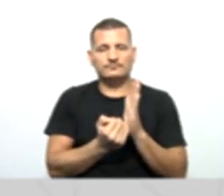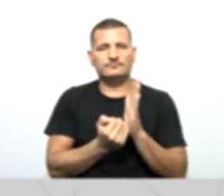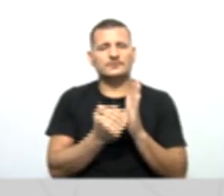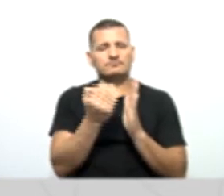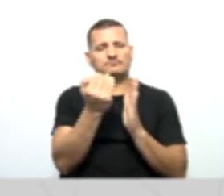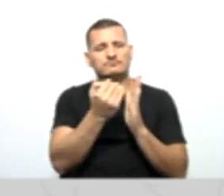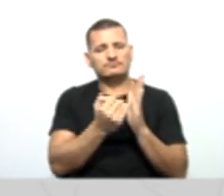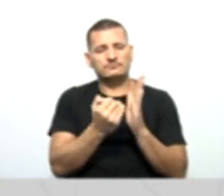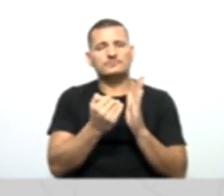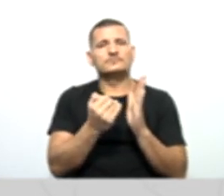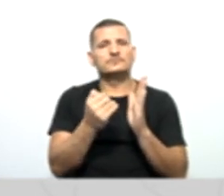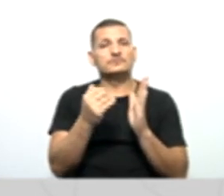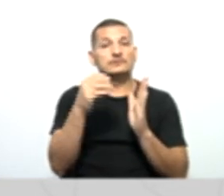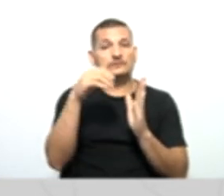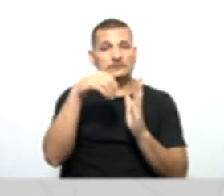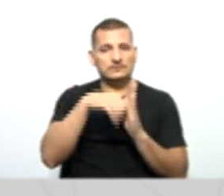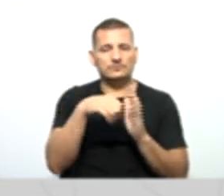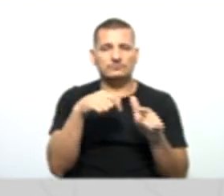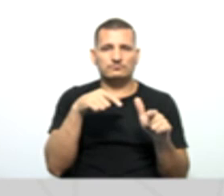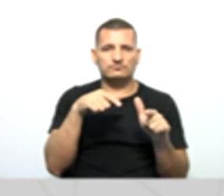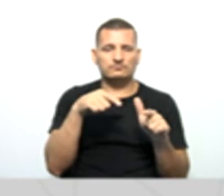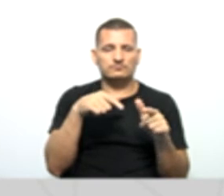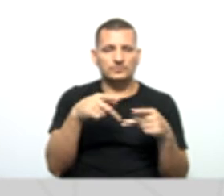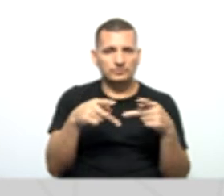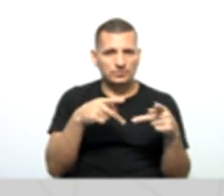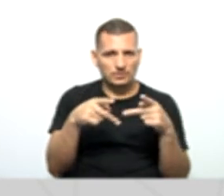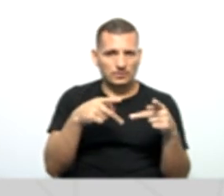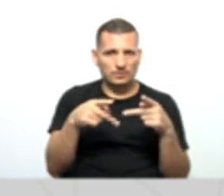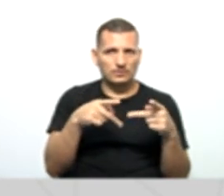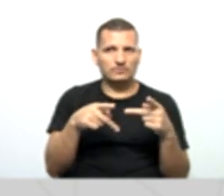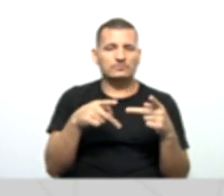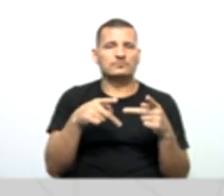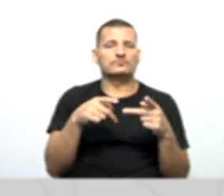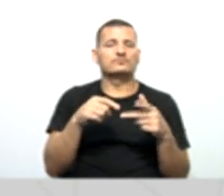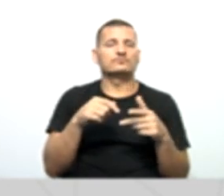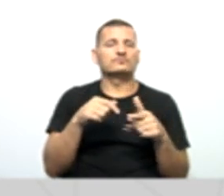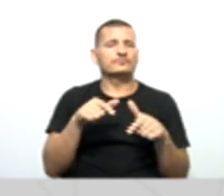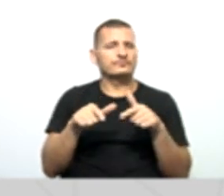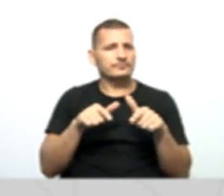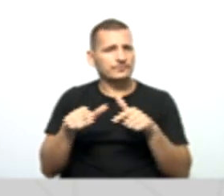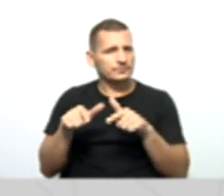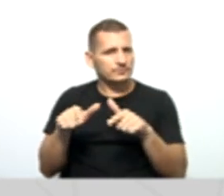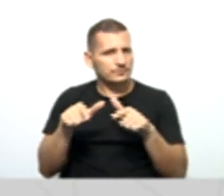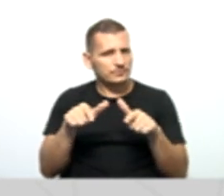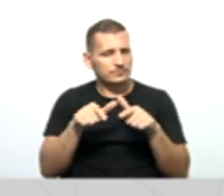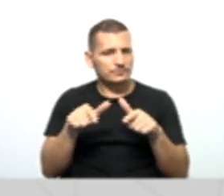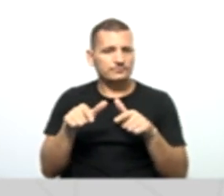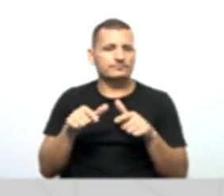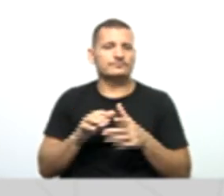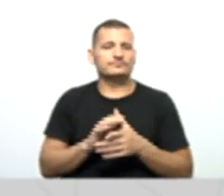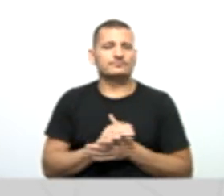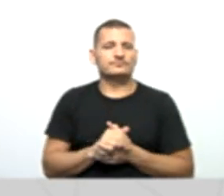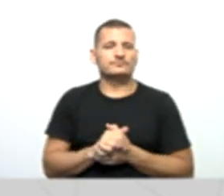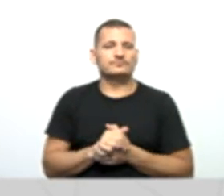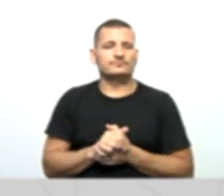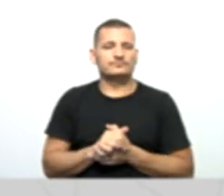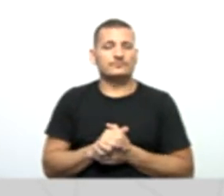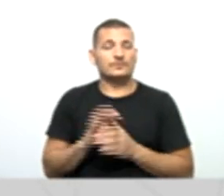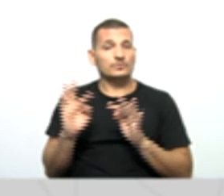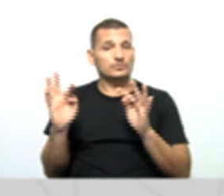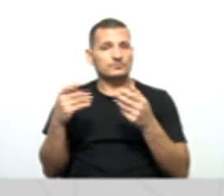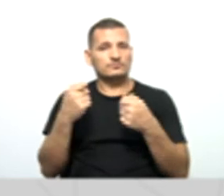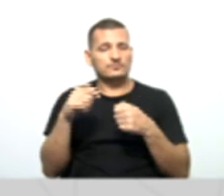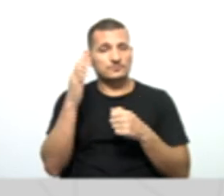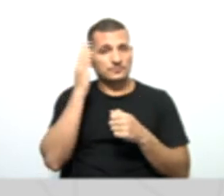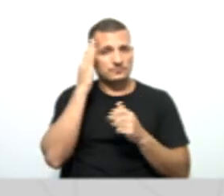executadas dentro de objetivos comuns para que a gente possa atingir lá a realização do nosso projeto. Todo mundo tem que saber o